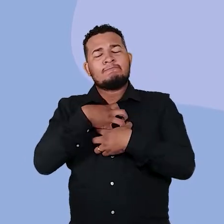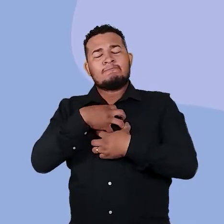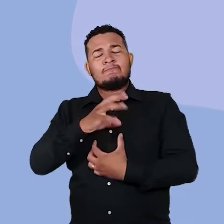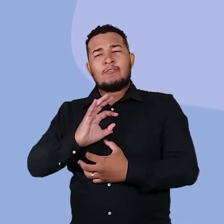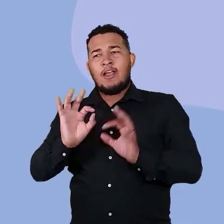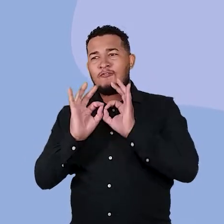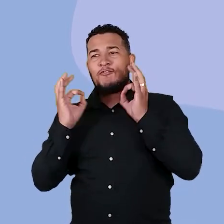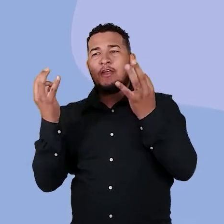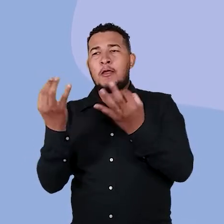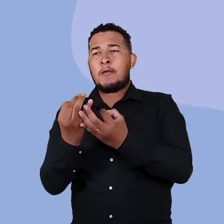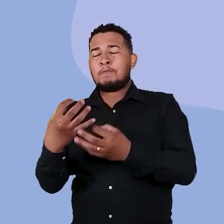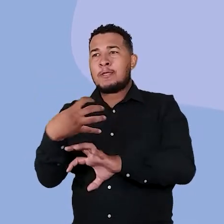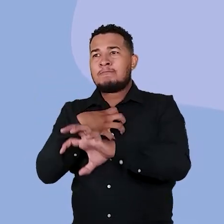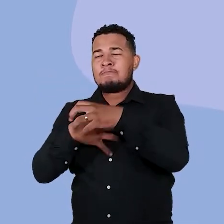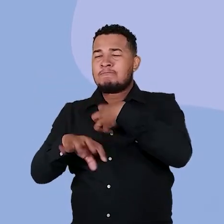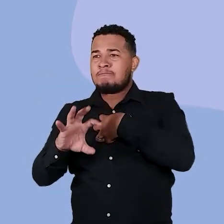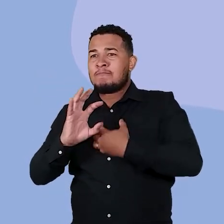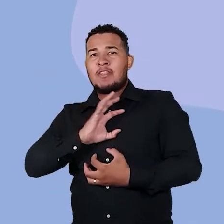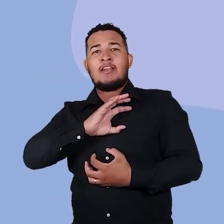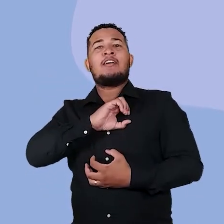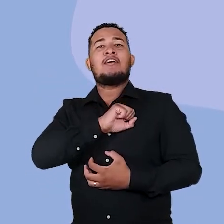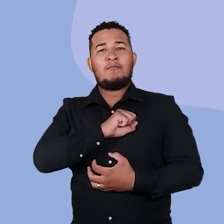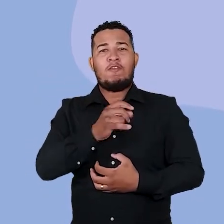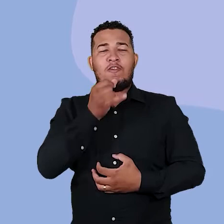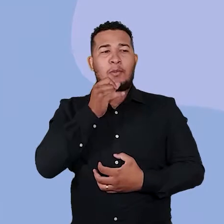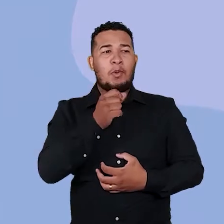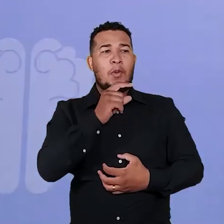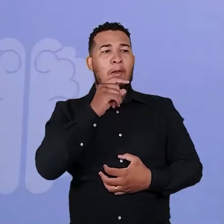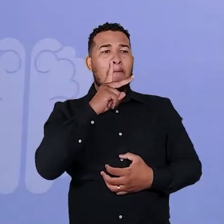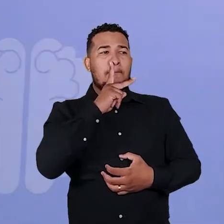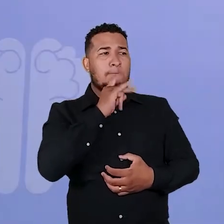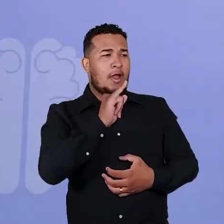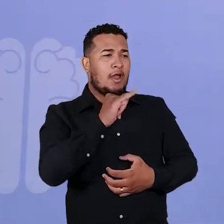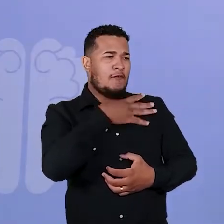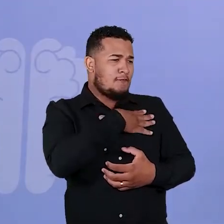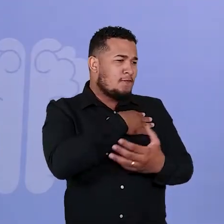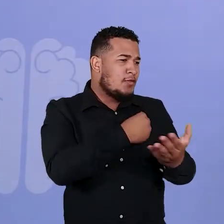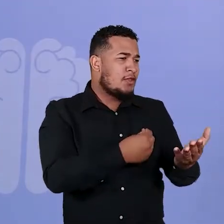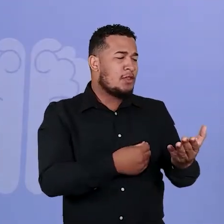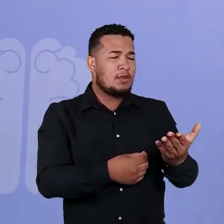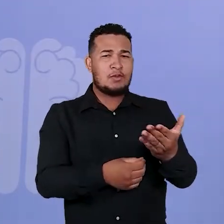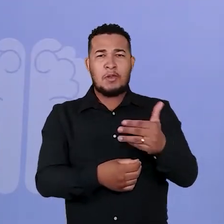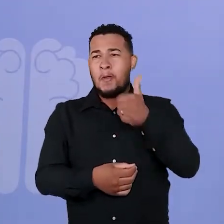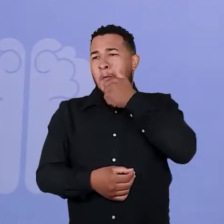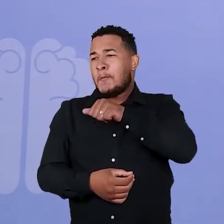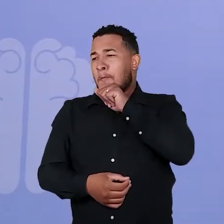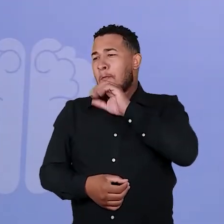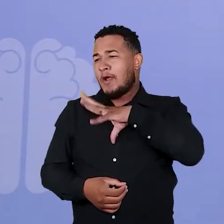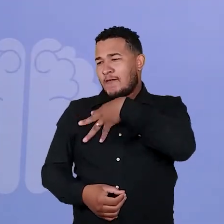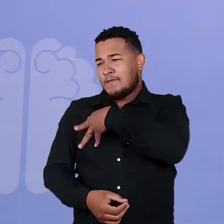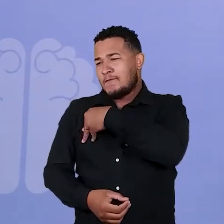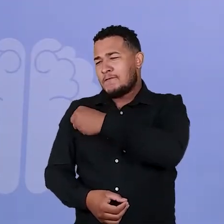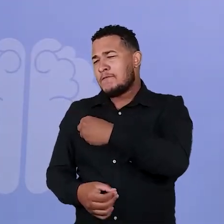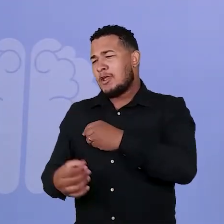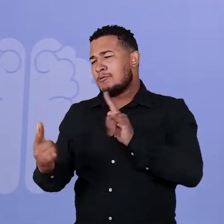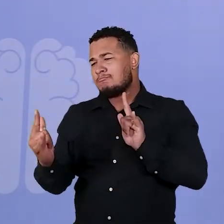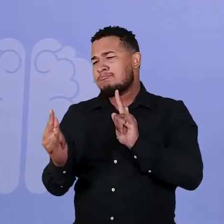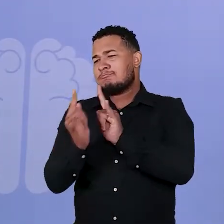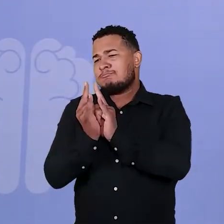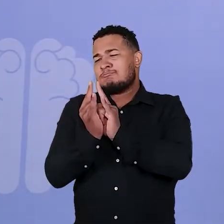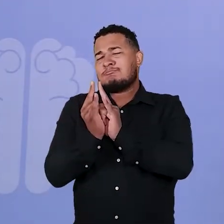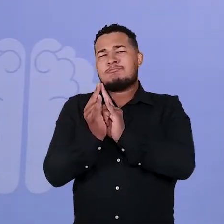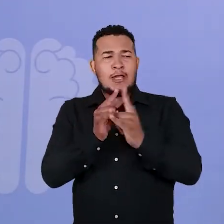sentido familiar. O amor, por exemplo, de pai para filho, de mãe para filho, de pai